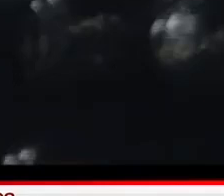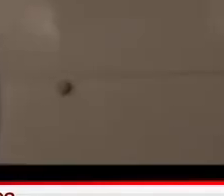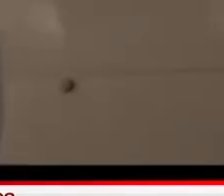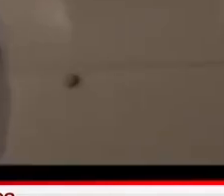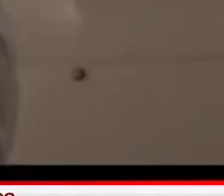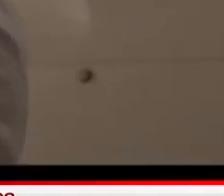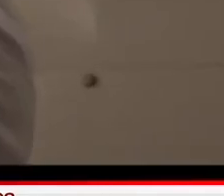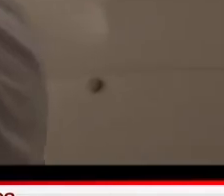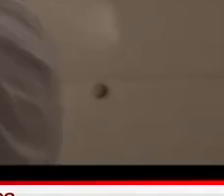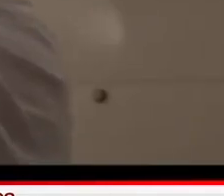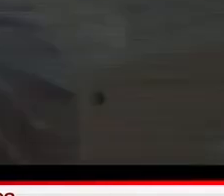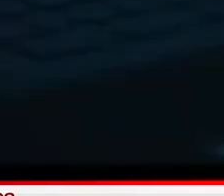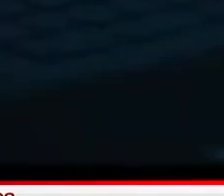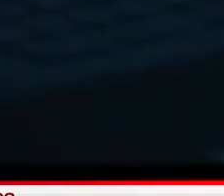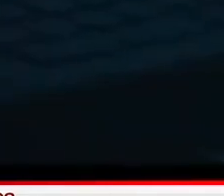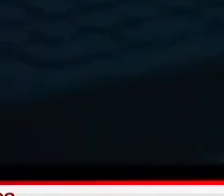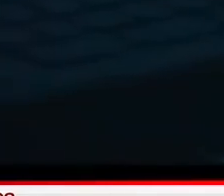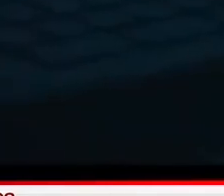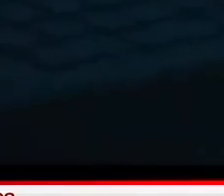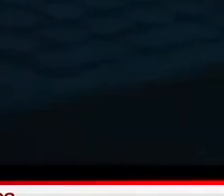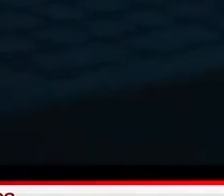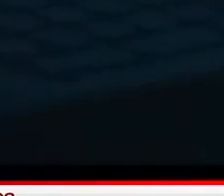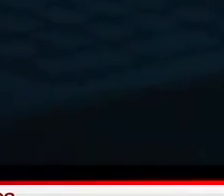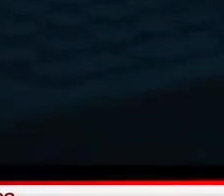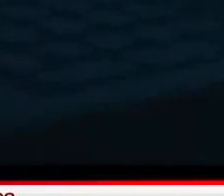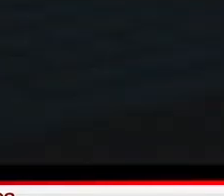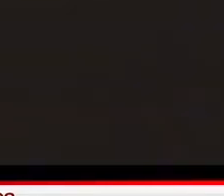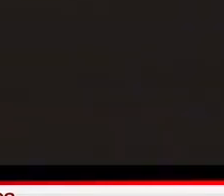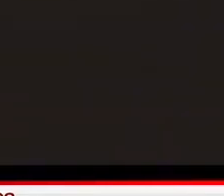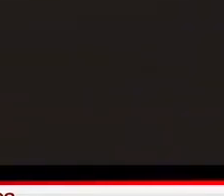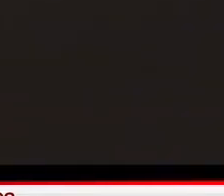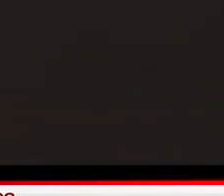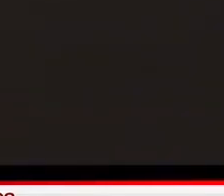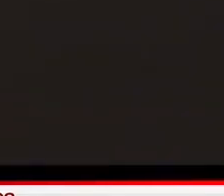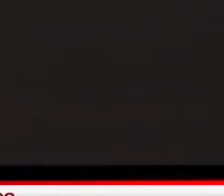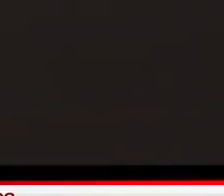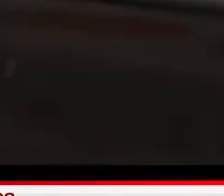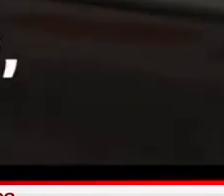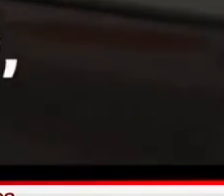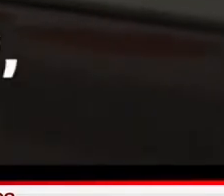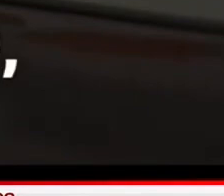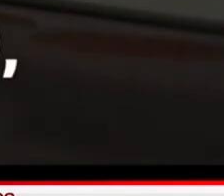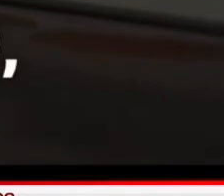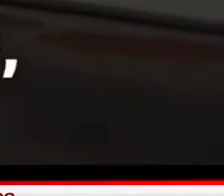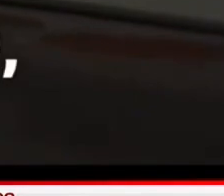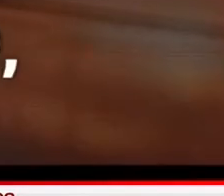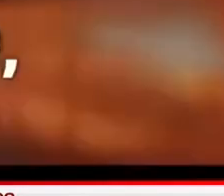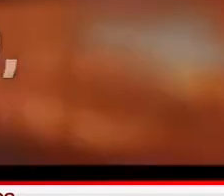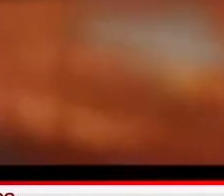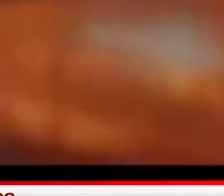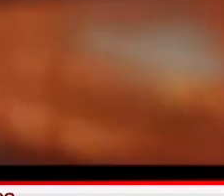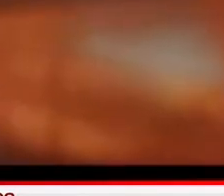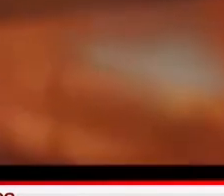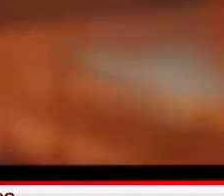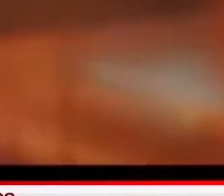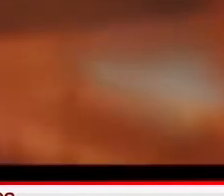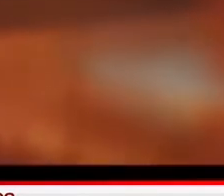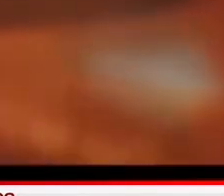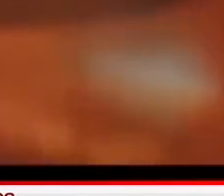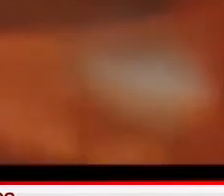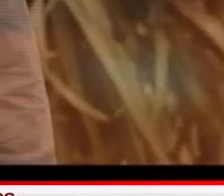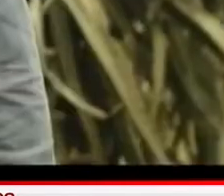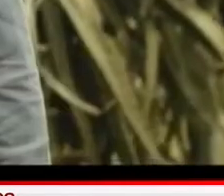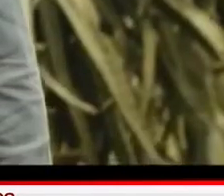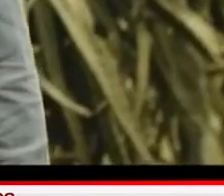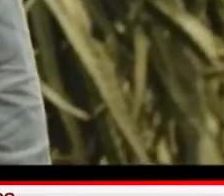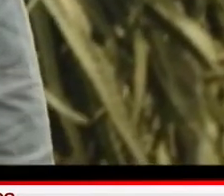consumidor para criar produtos com maior valor agregado estamos promovendo a biorrevolução uma verdadeira